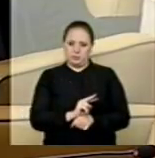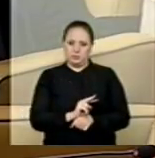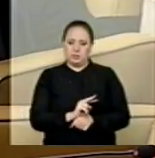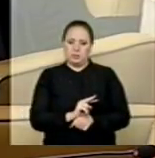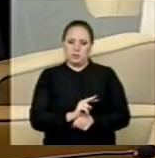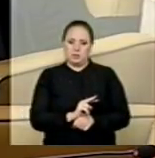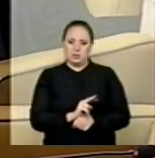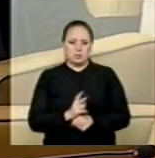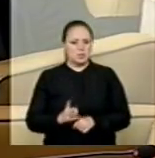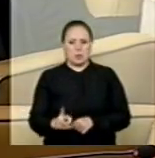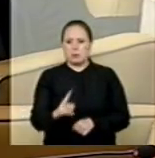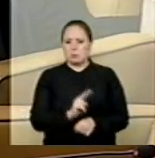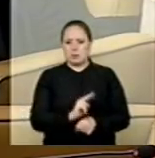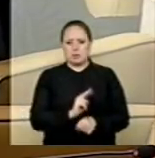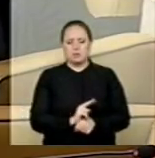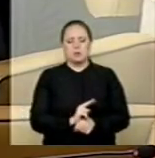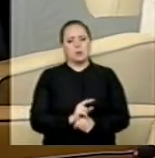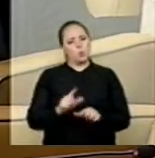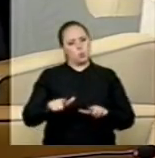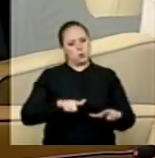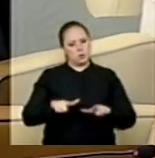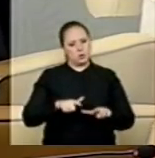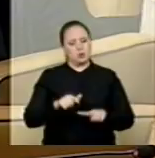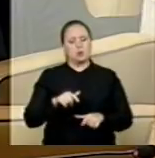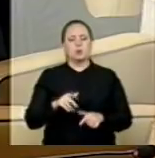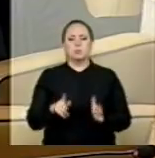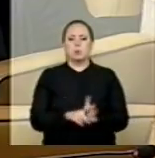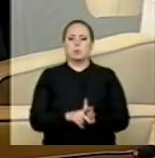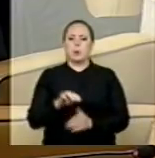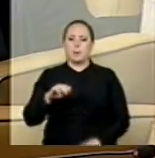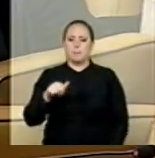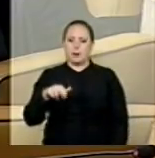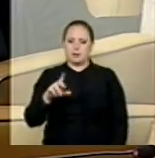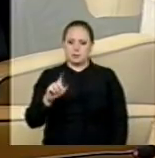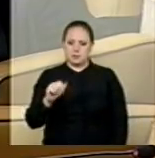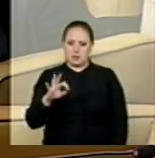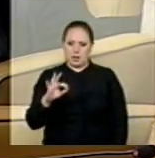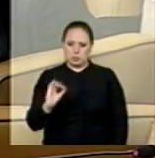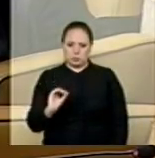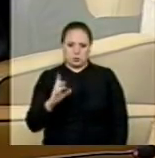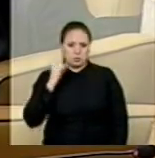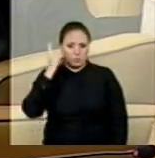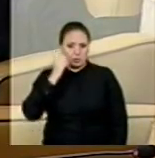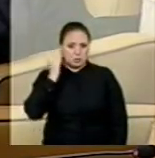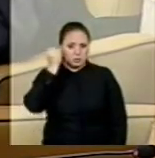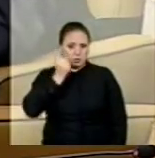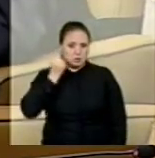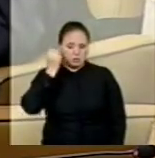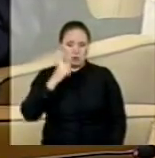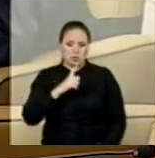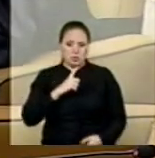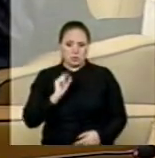quanto possível, o exercício do mandato parlamentar, cercando-o de segurança